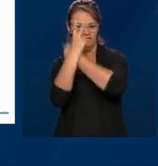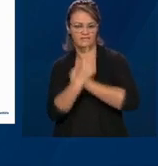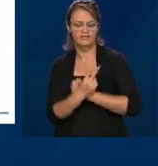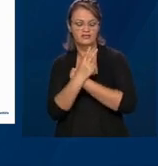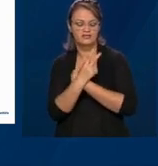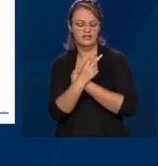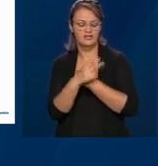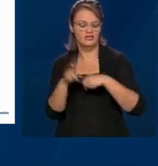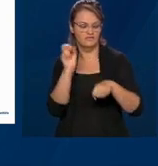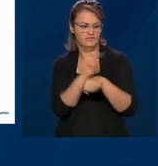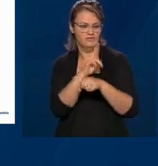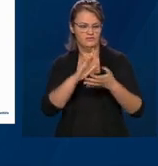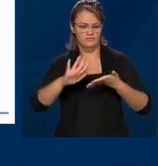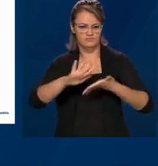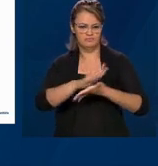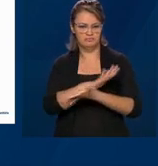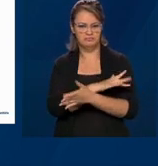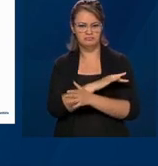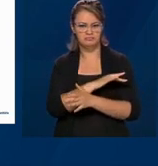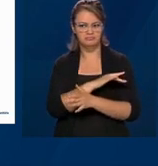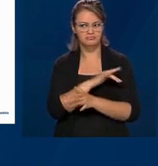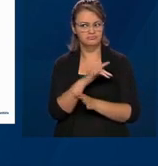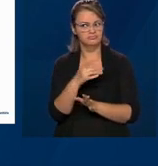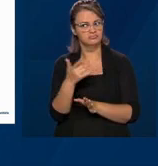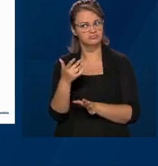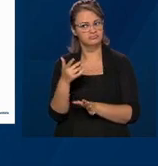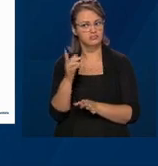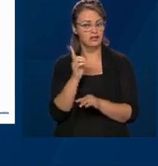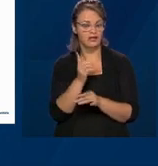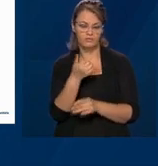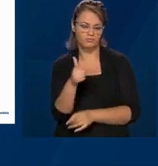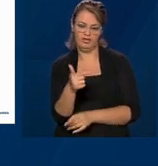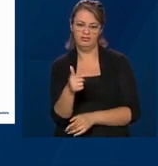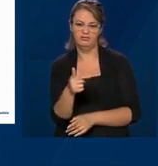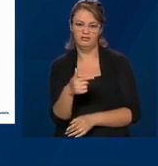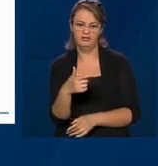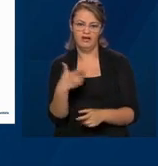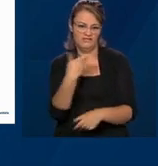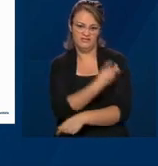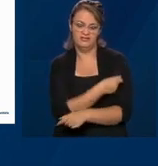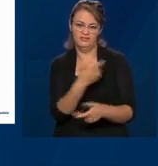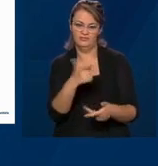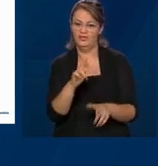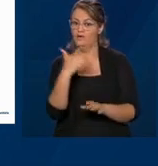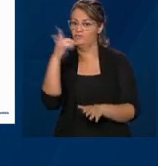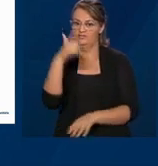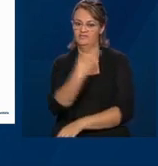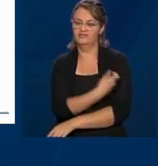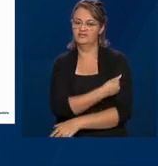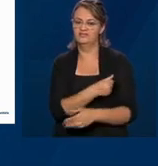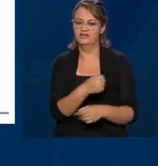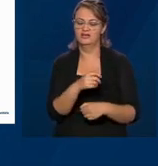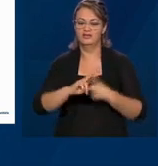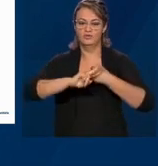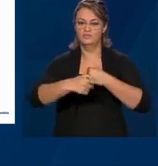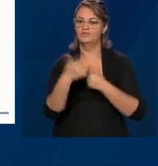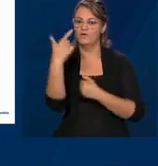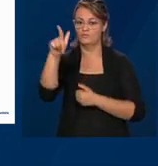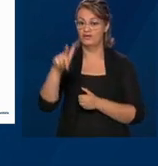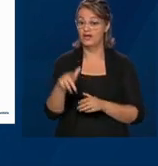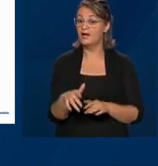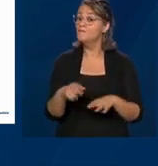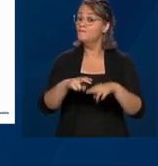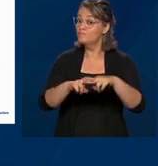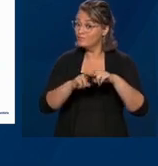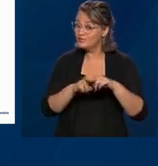o vírus. E aí o que nós pedimos, então, no estudo fase 3, nós acordamos com a empresa, nós queremos o